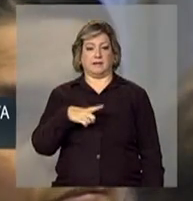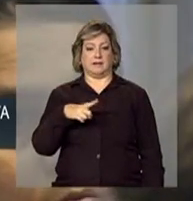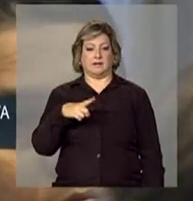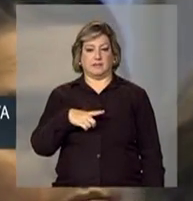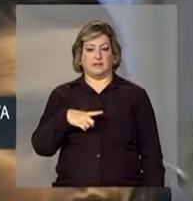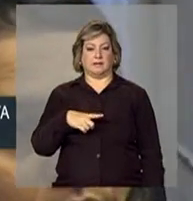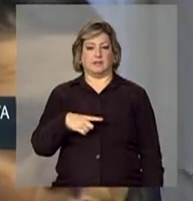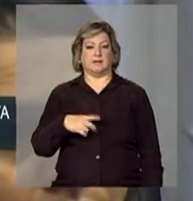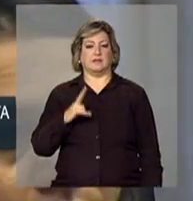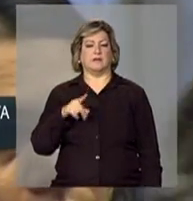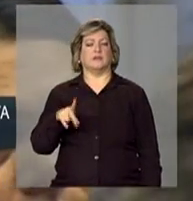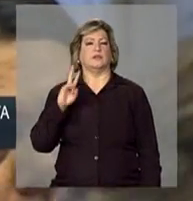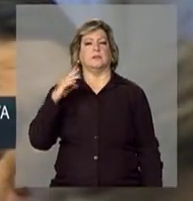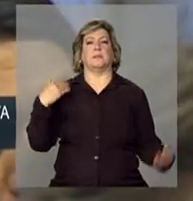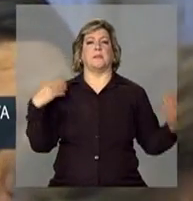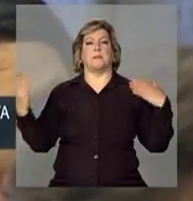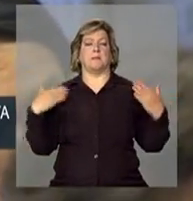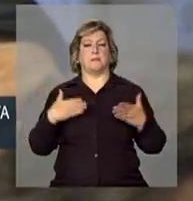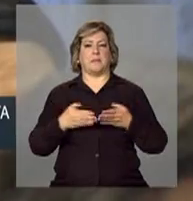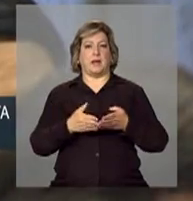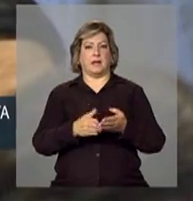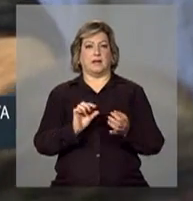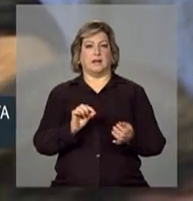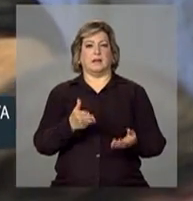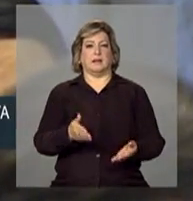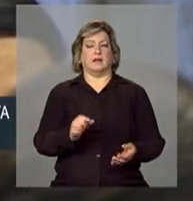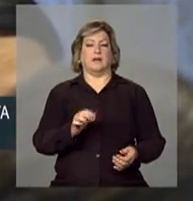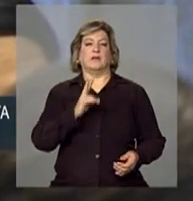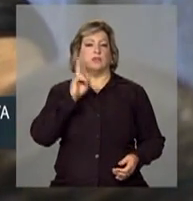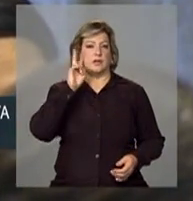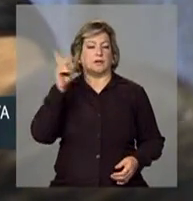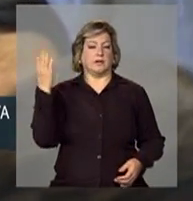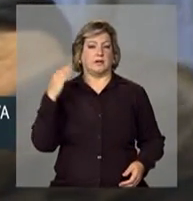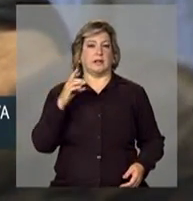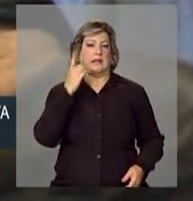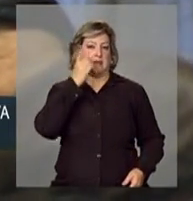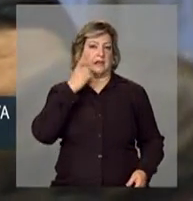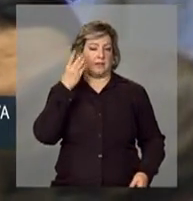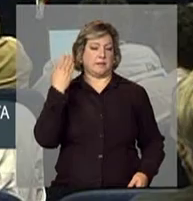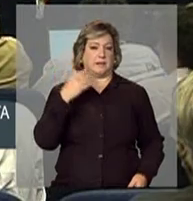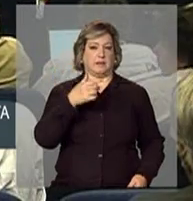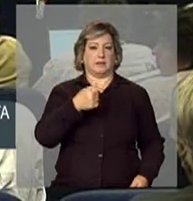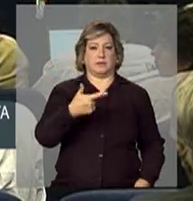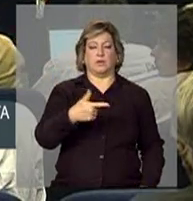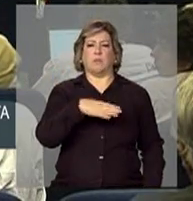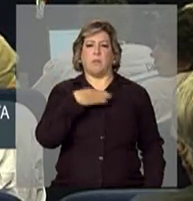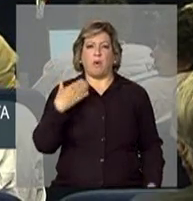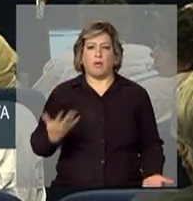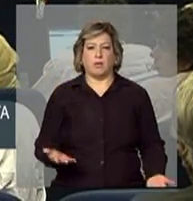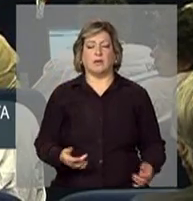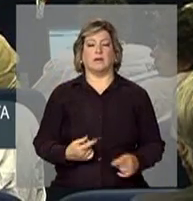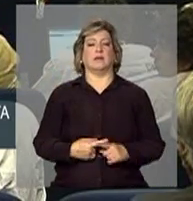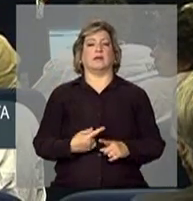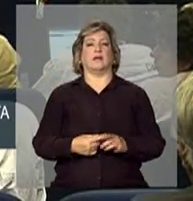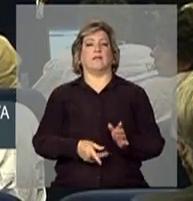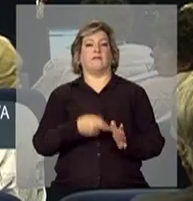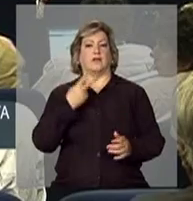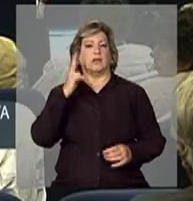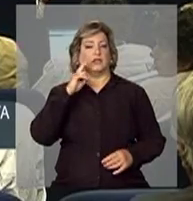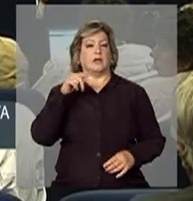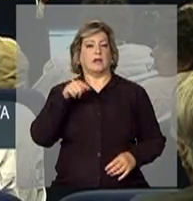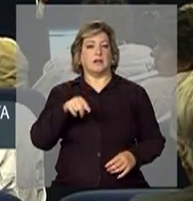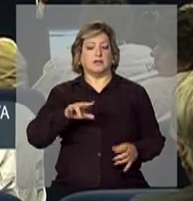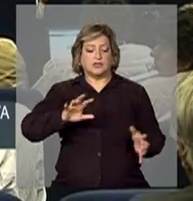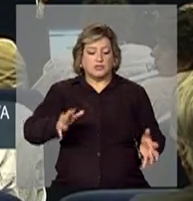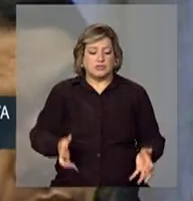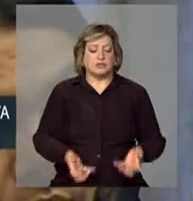relevância, né, da Marinha reconhecer que o deputado de 72 estava morto? E sobre a exumação do ex-presidente